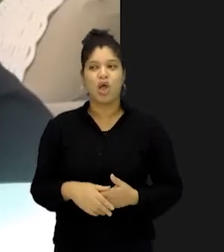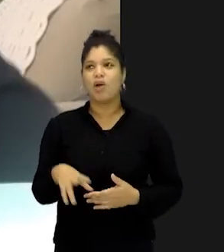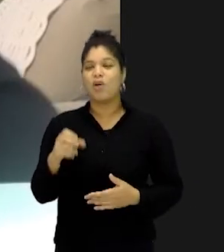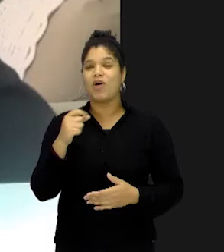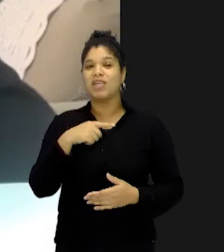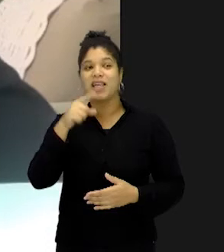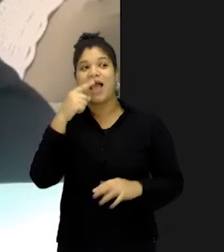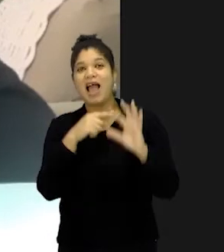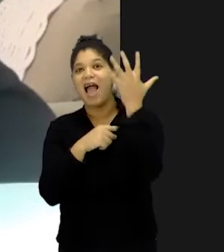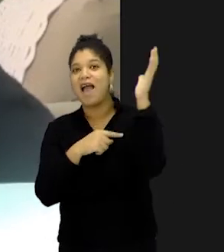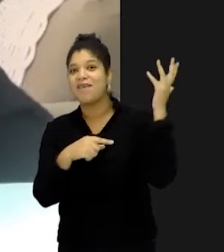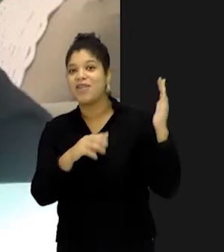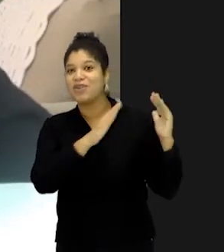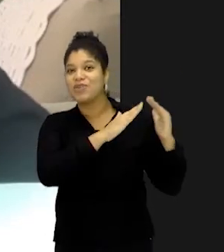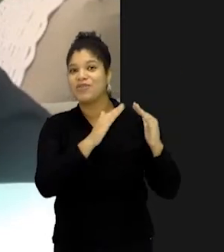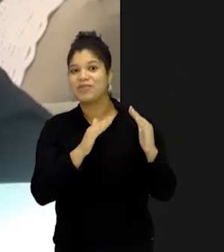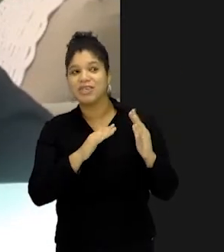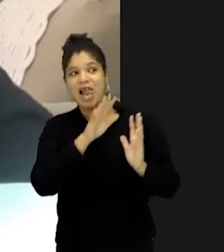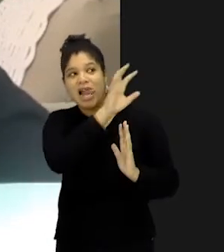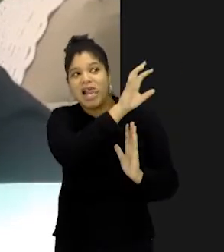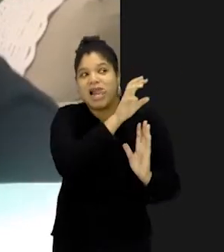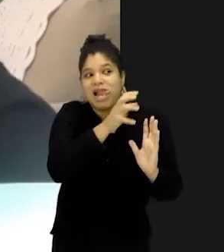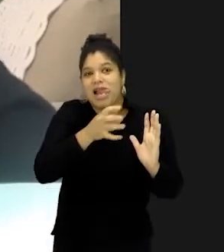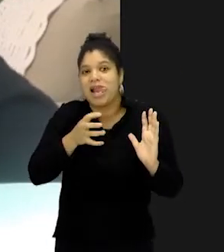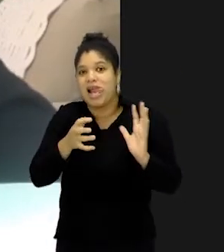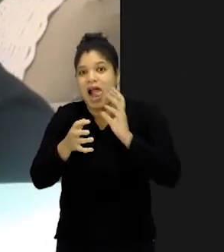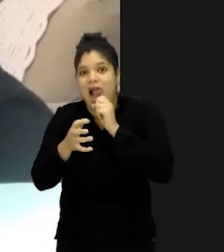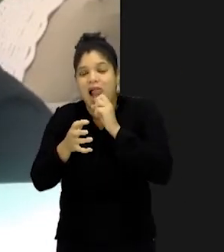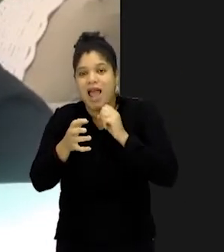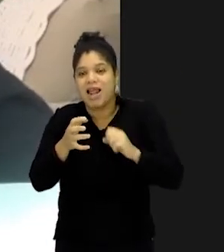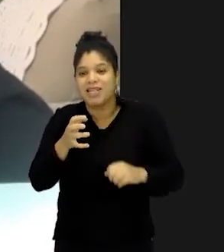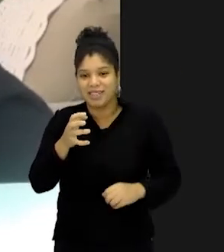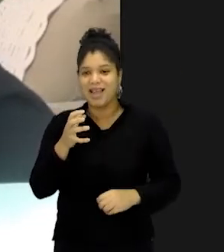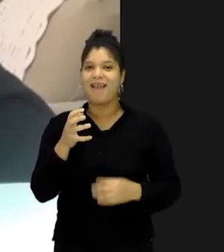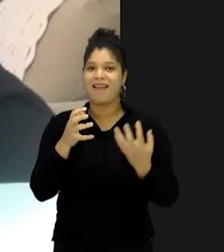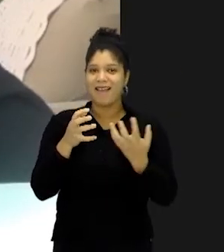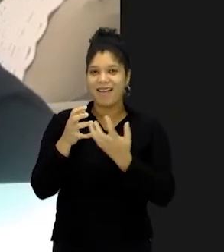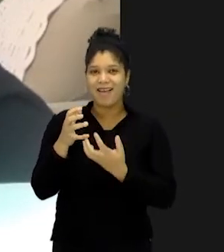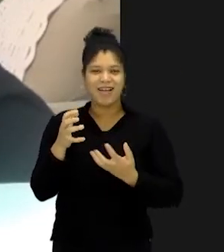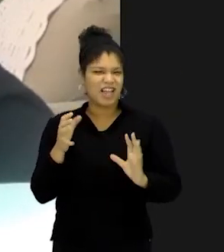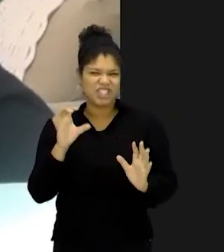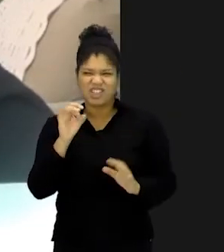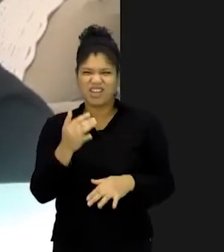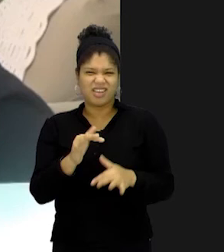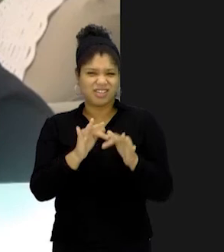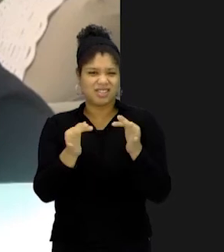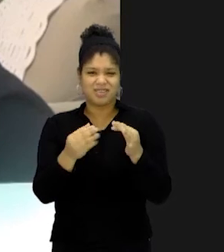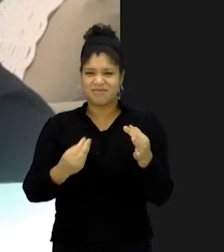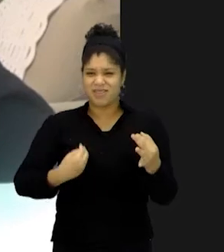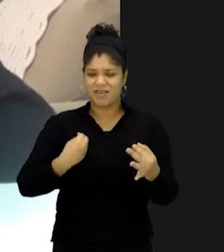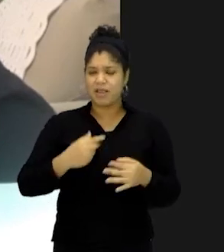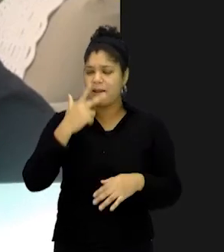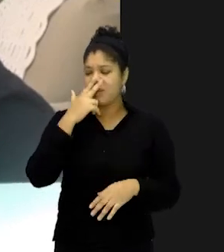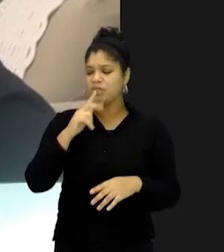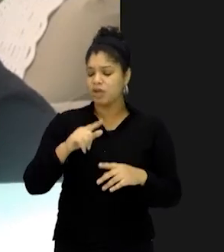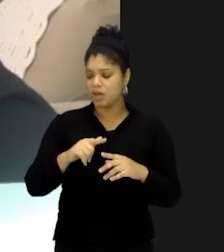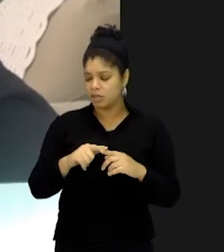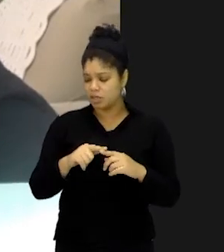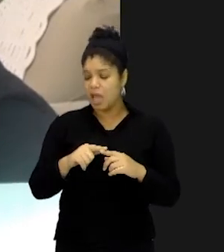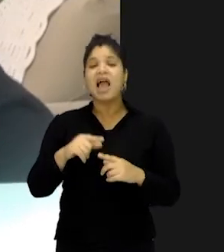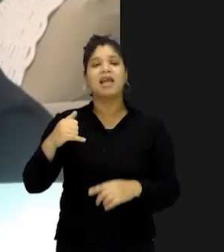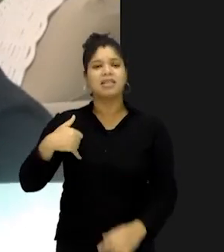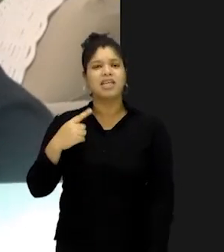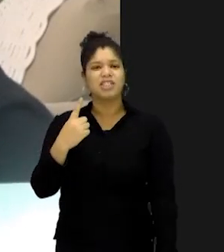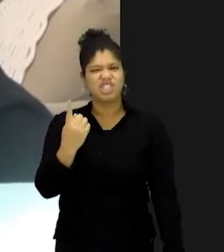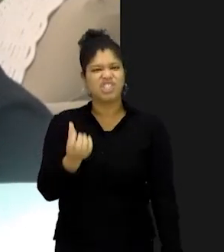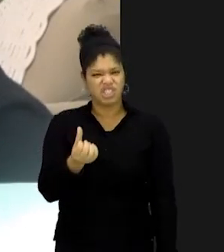queria aprontar algumas coisas como coisa de moleque mesmo. Mas eu acho que foi com os 16 anos,